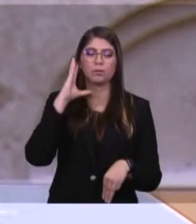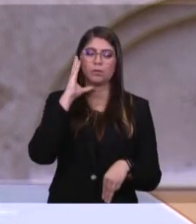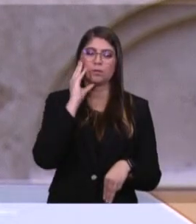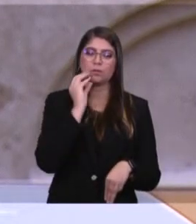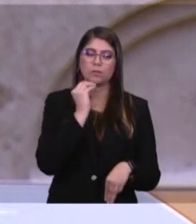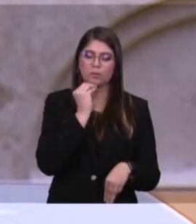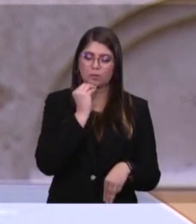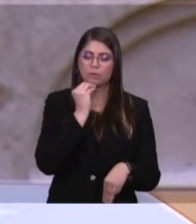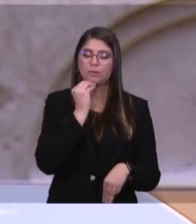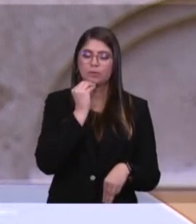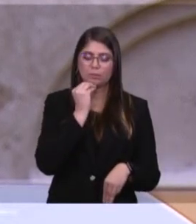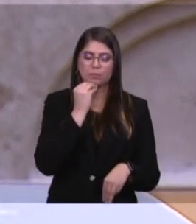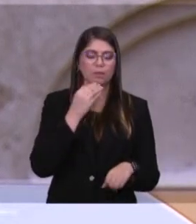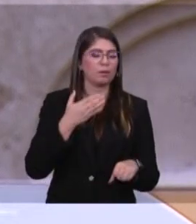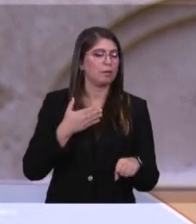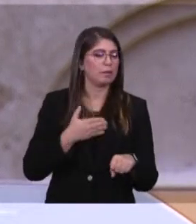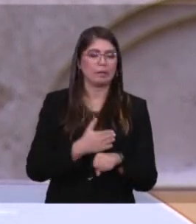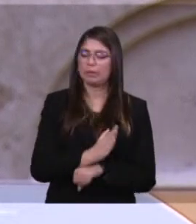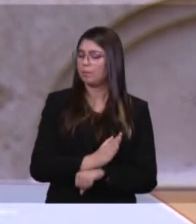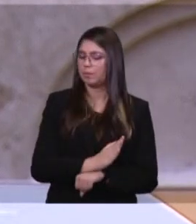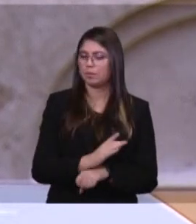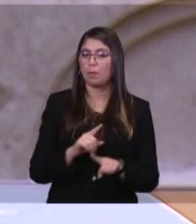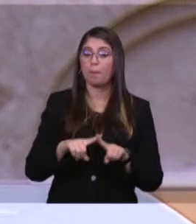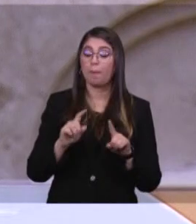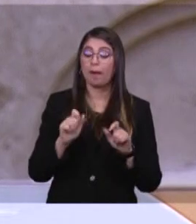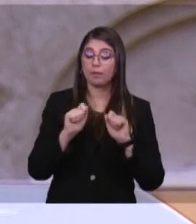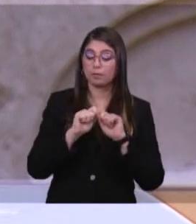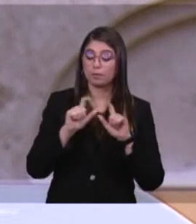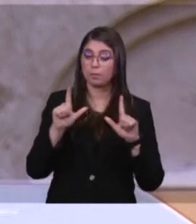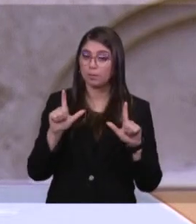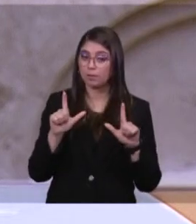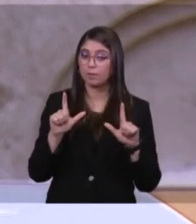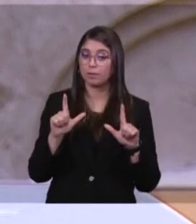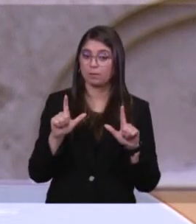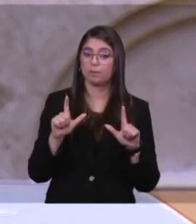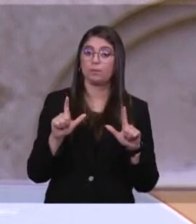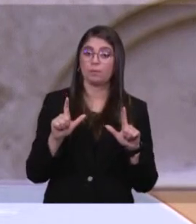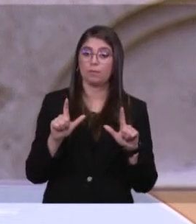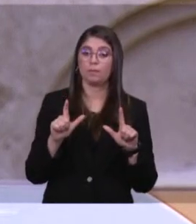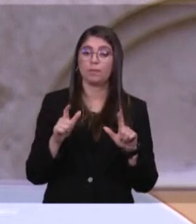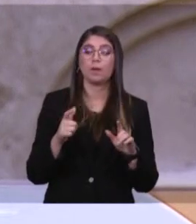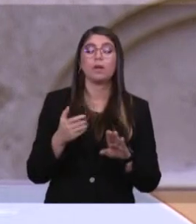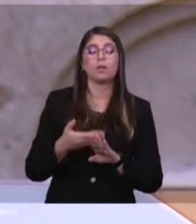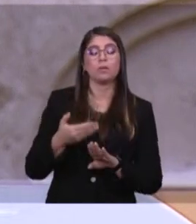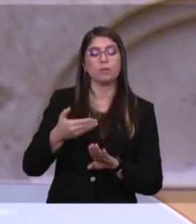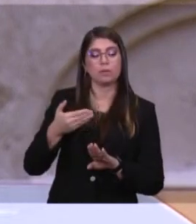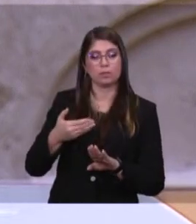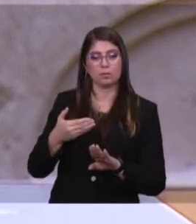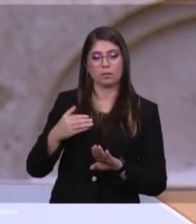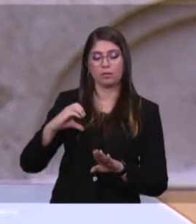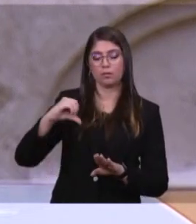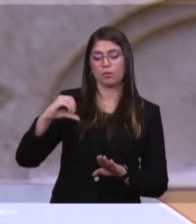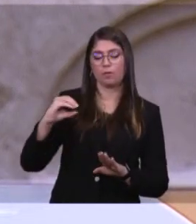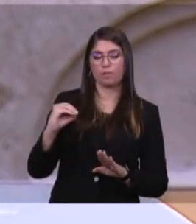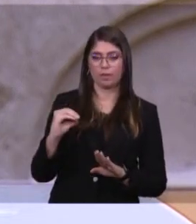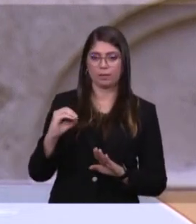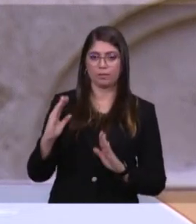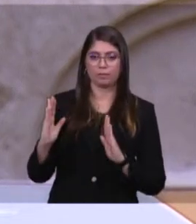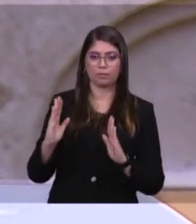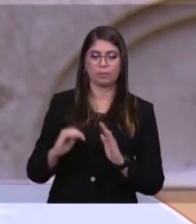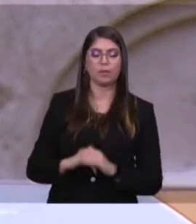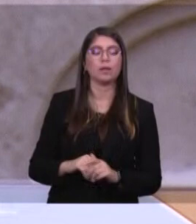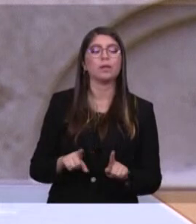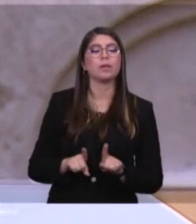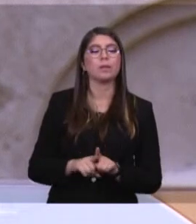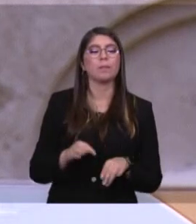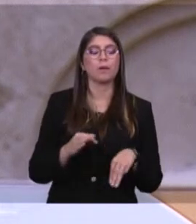julgou improcedente, mas com a observância da anterioridade nonagesimal. E a posição